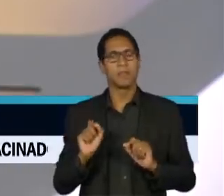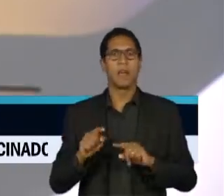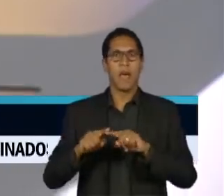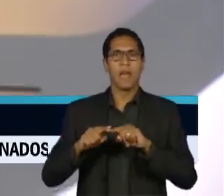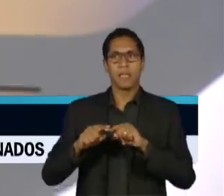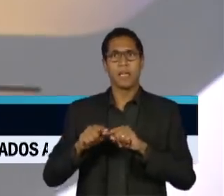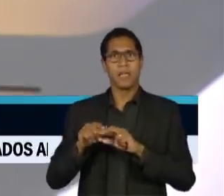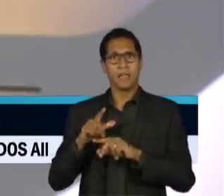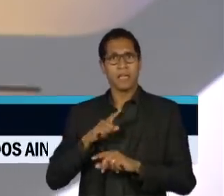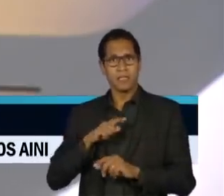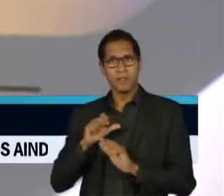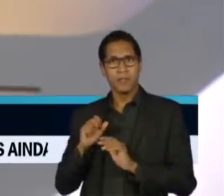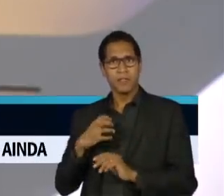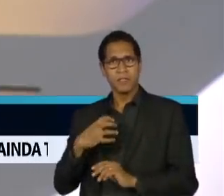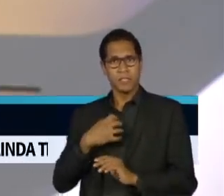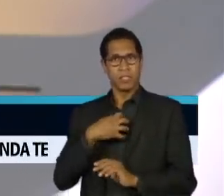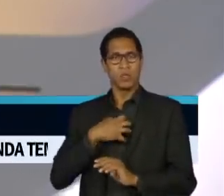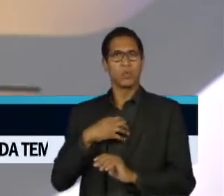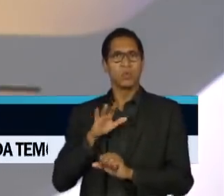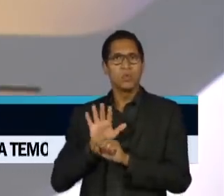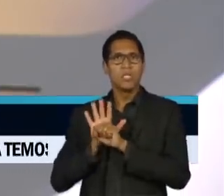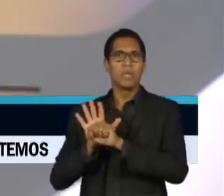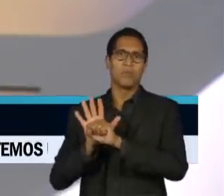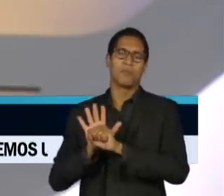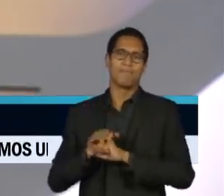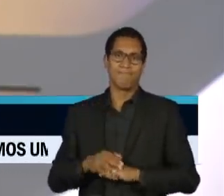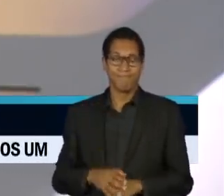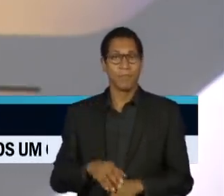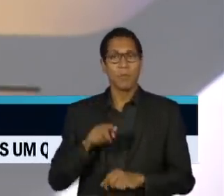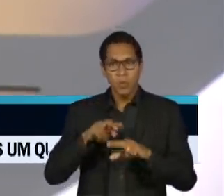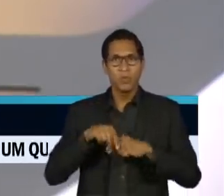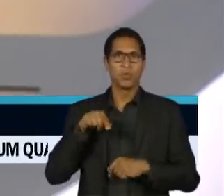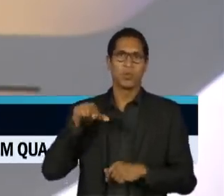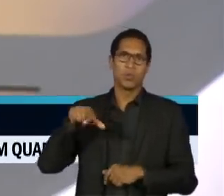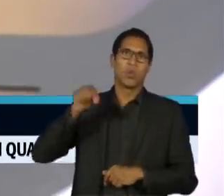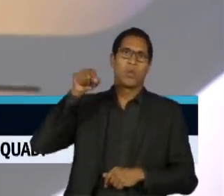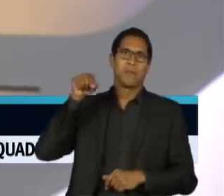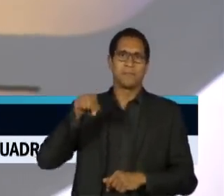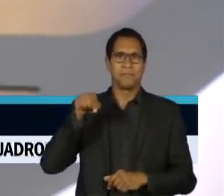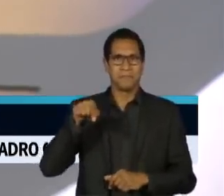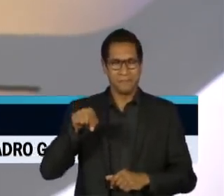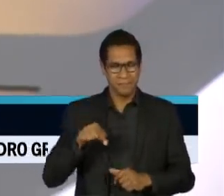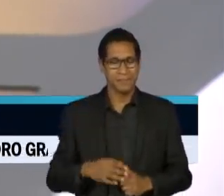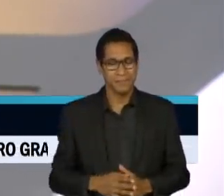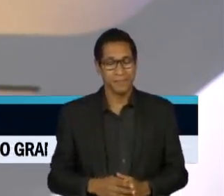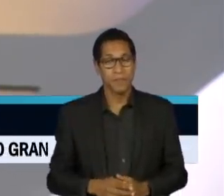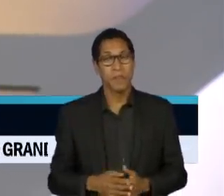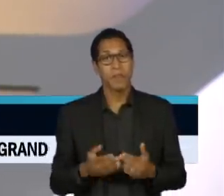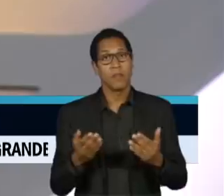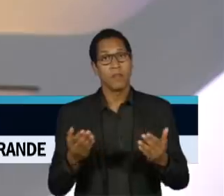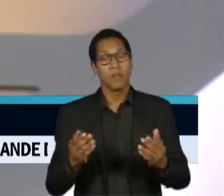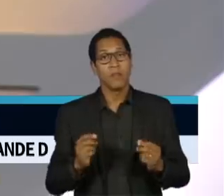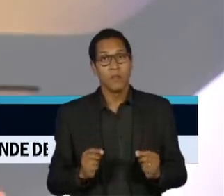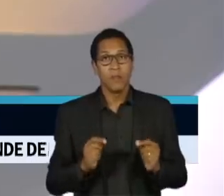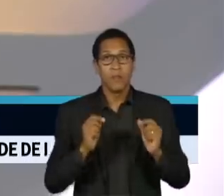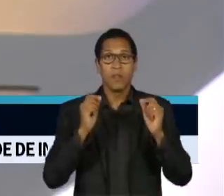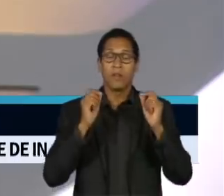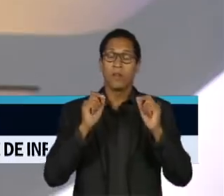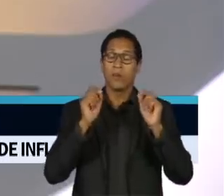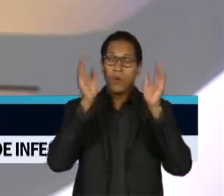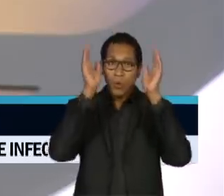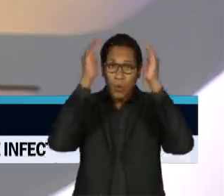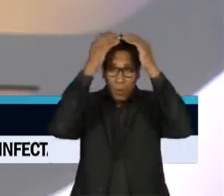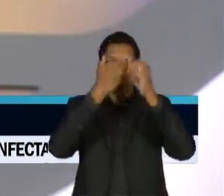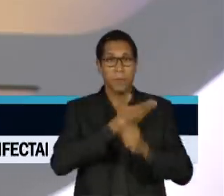muito importante, o lugar foi perfeitamente escolhido e a gente vê que esse Papa ele se destaca por